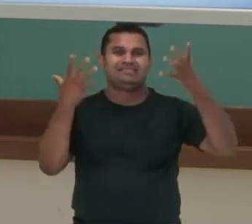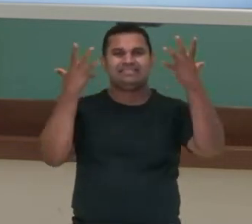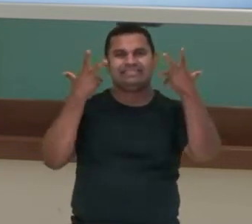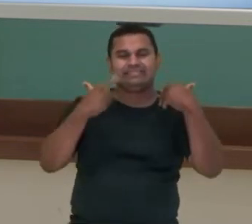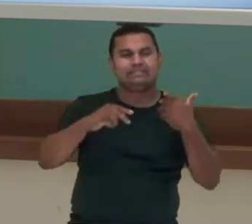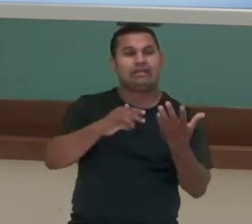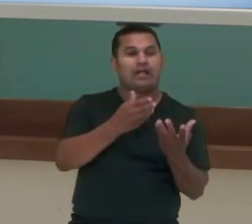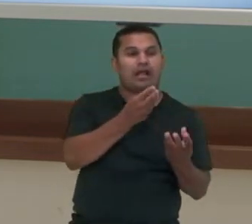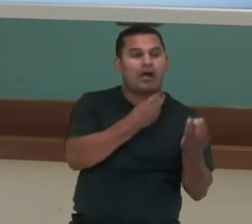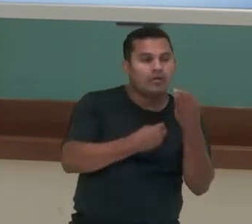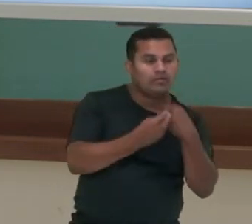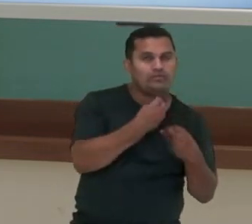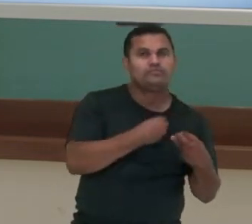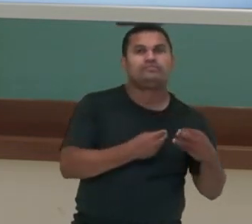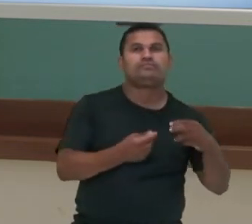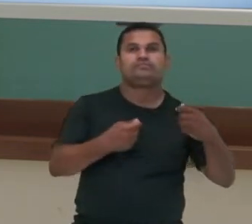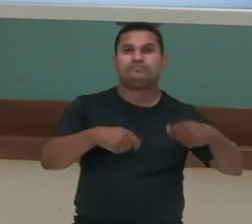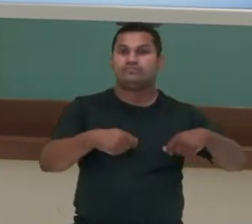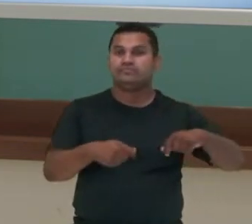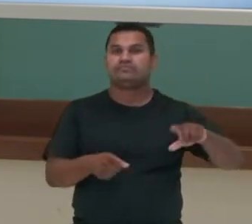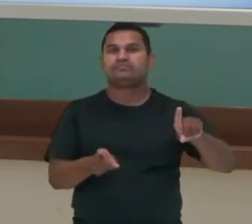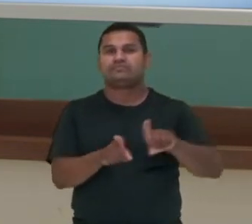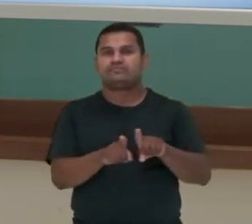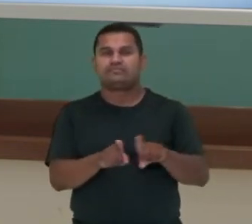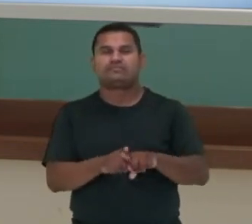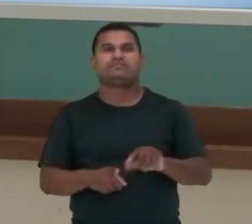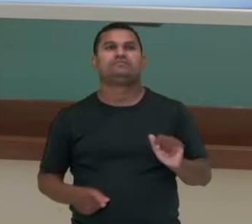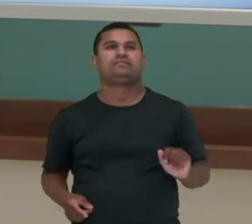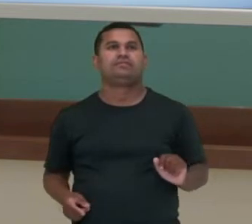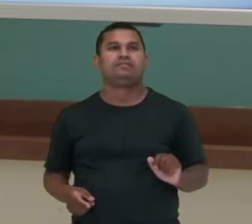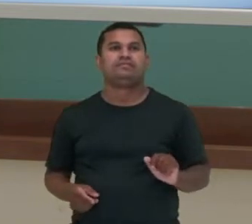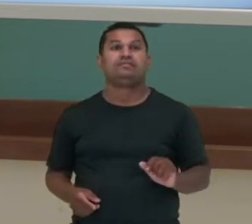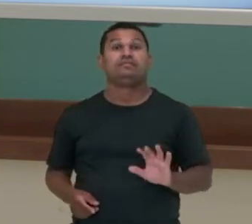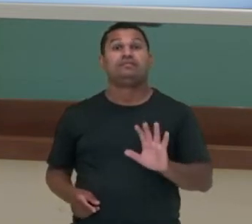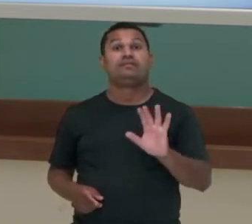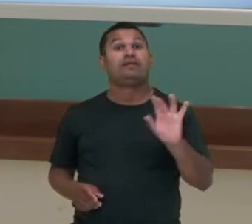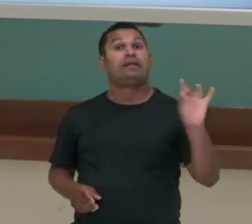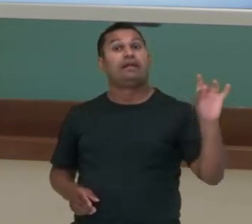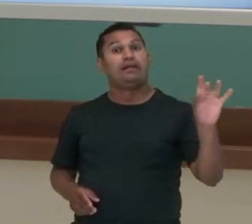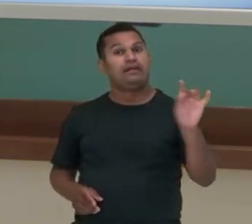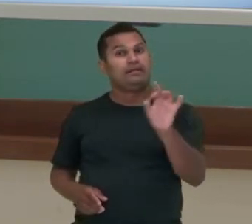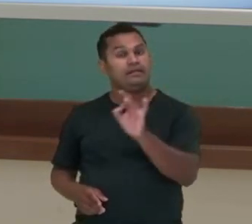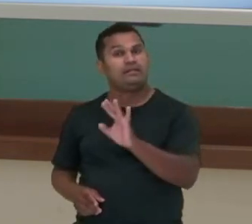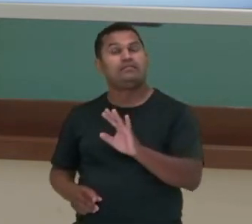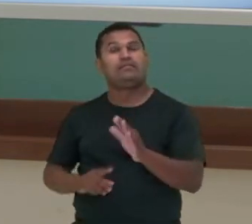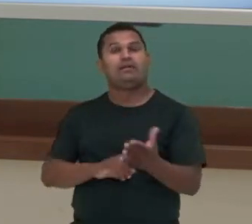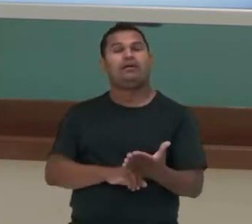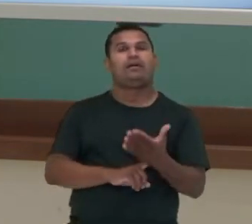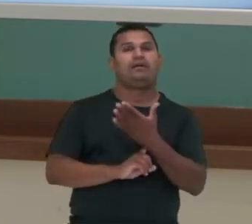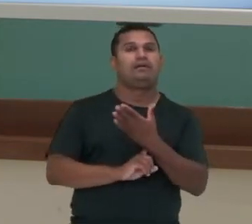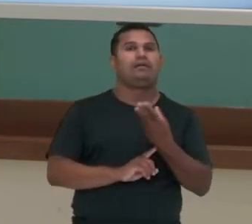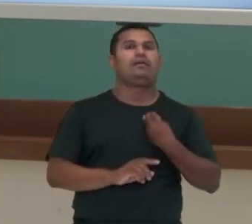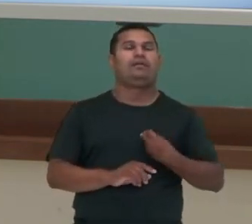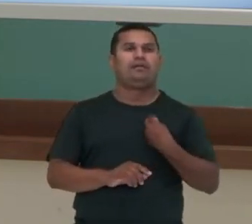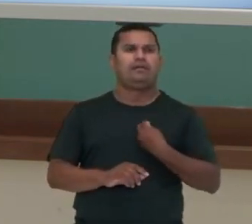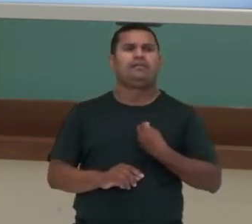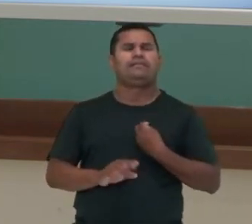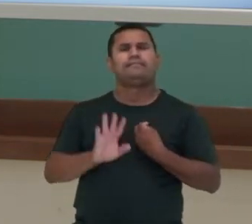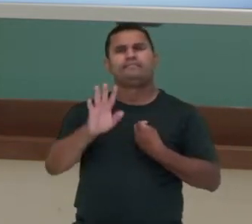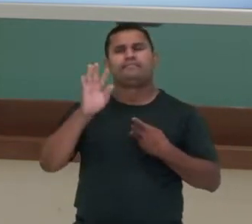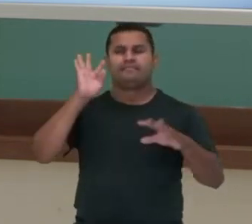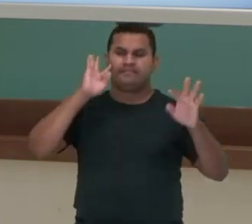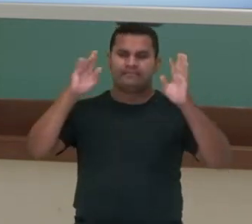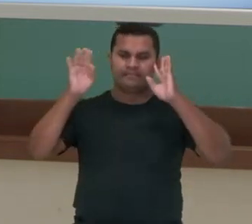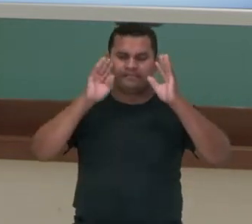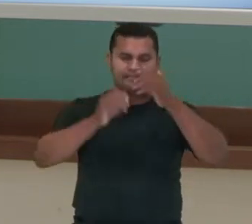que é a água, tem que ser ali adequado para o desenvolvimento da vida. Nós podemos pensar, então, que